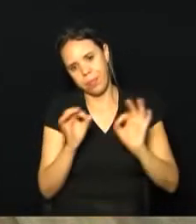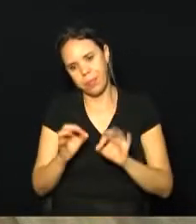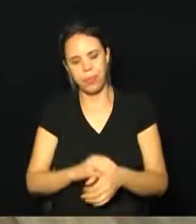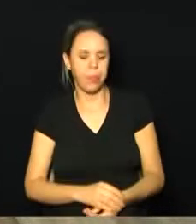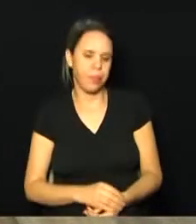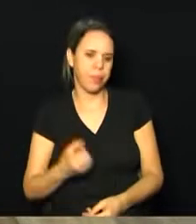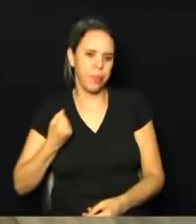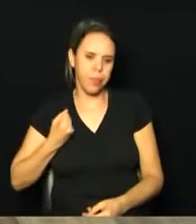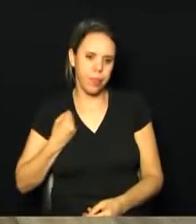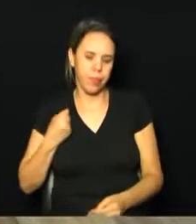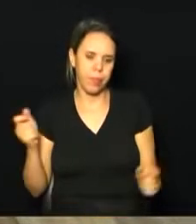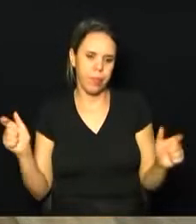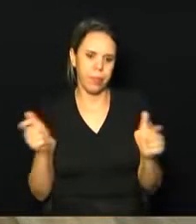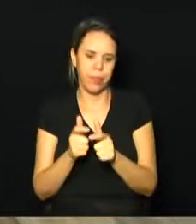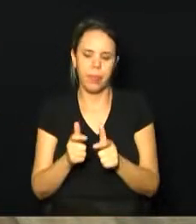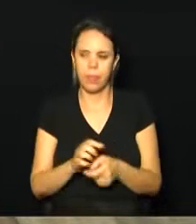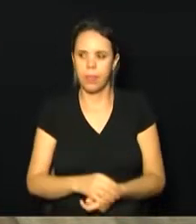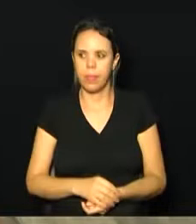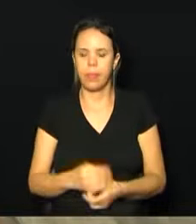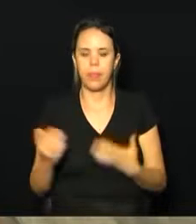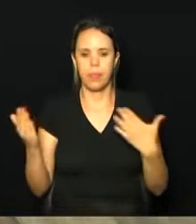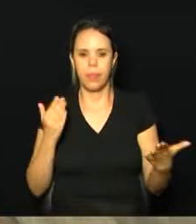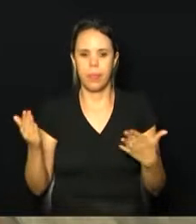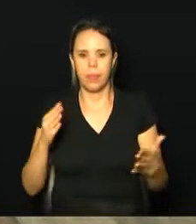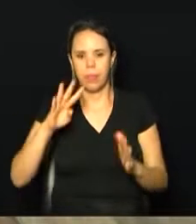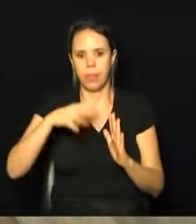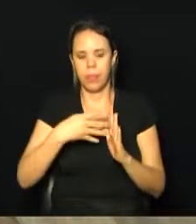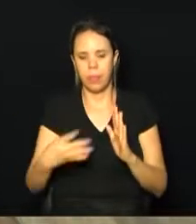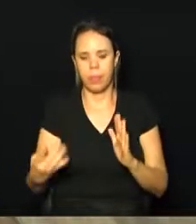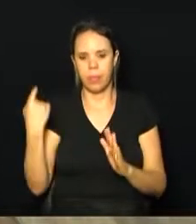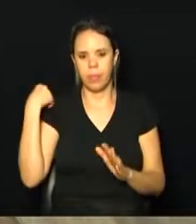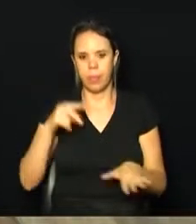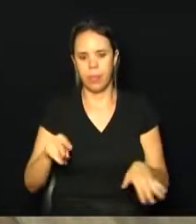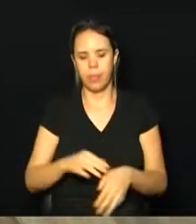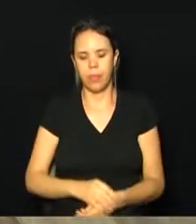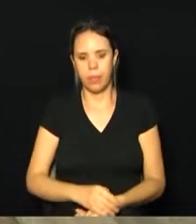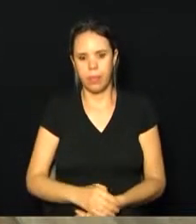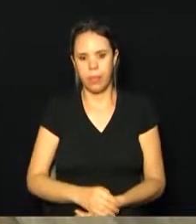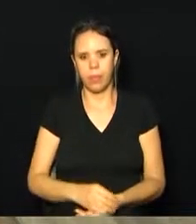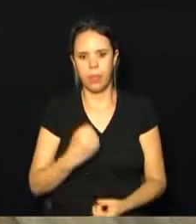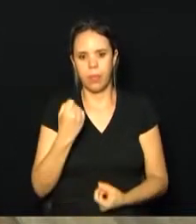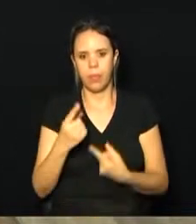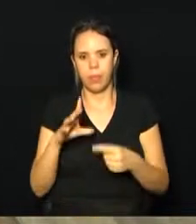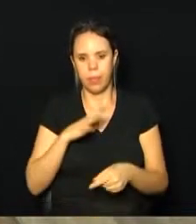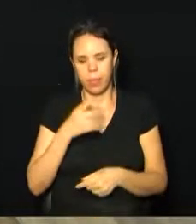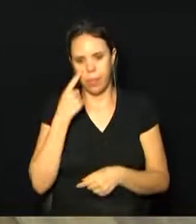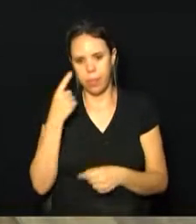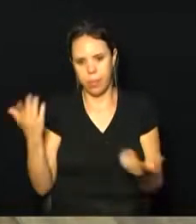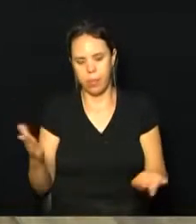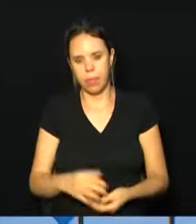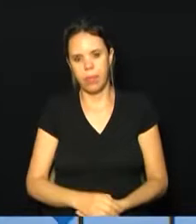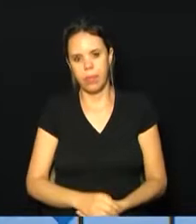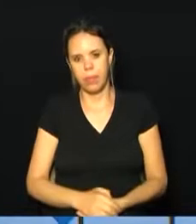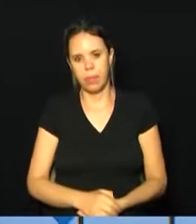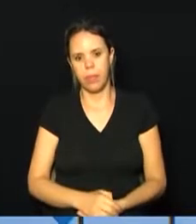que os números têm reduzido. Quando a gente compara as tabelas das últimas semanas, algumas cidades, e você vai conferir já também,